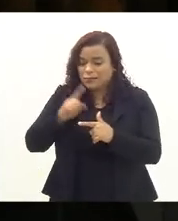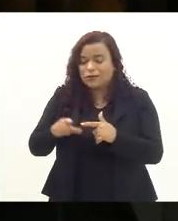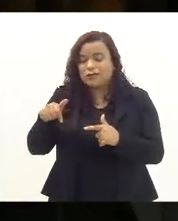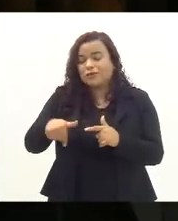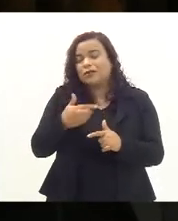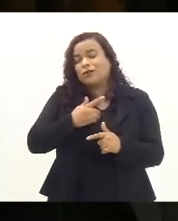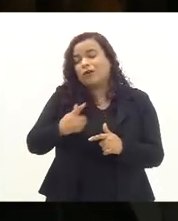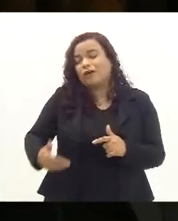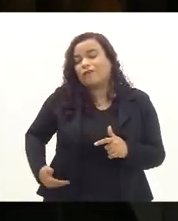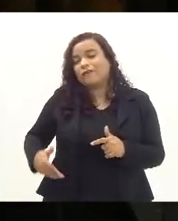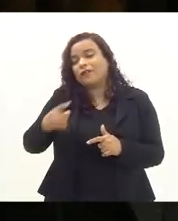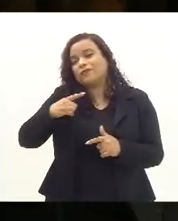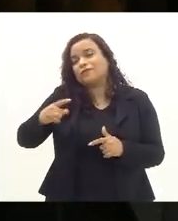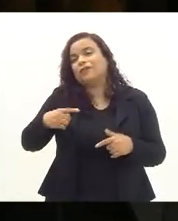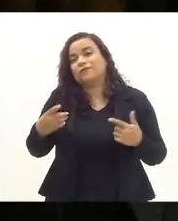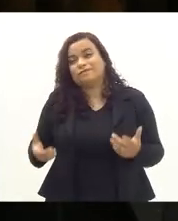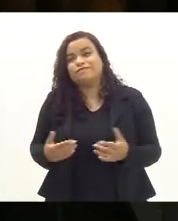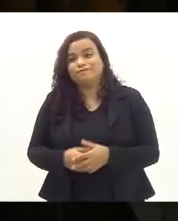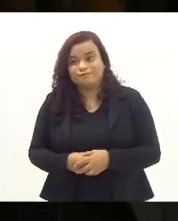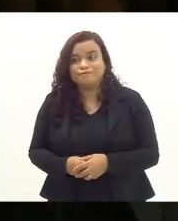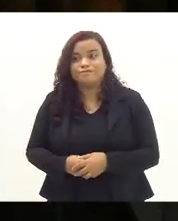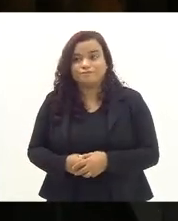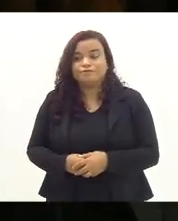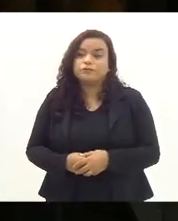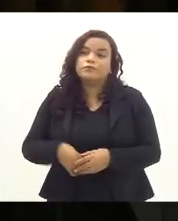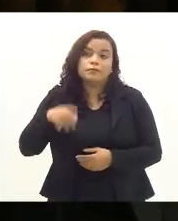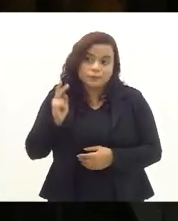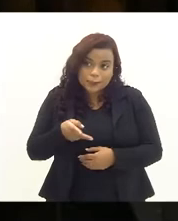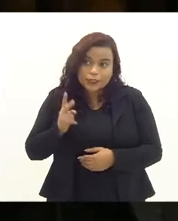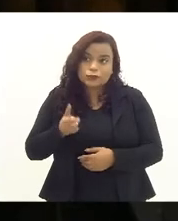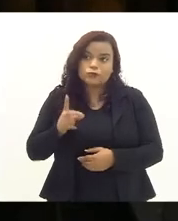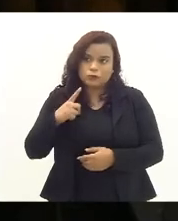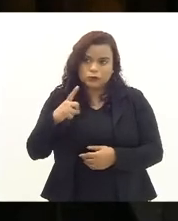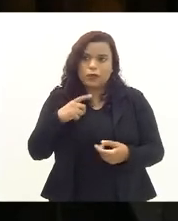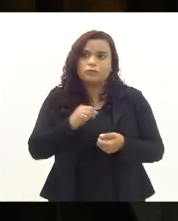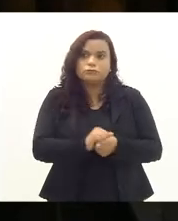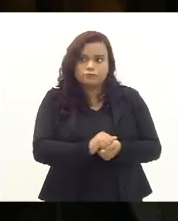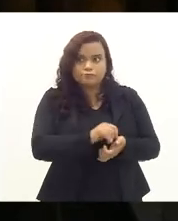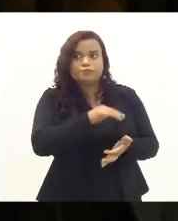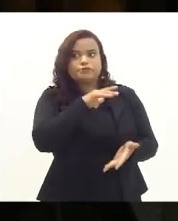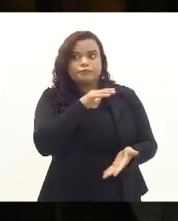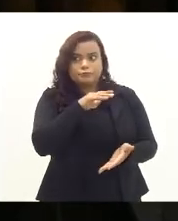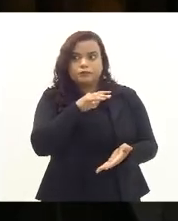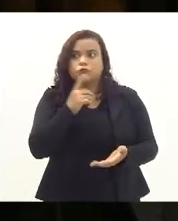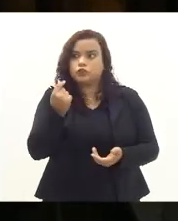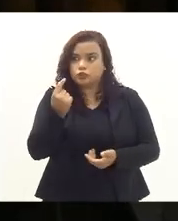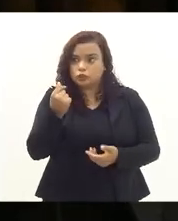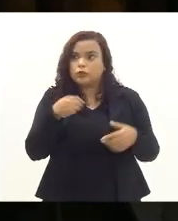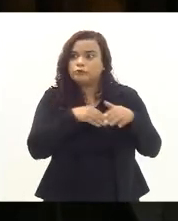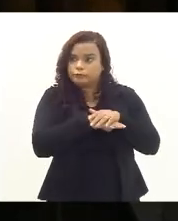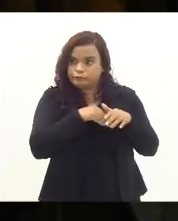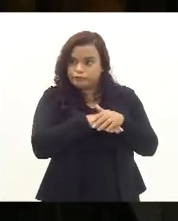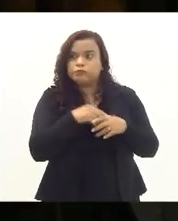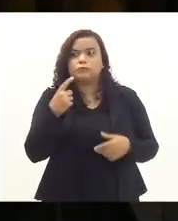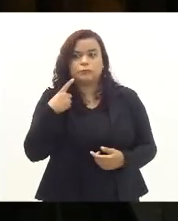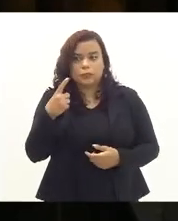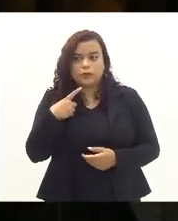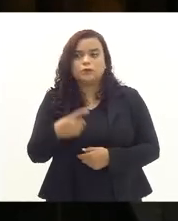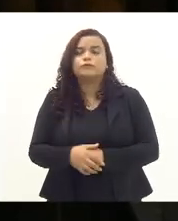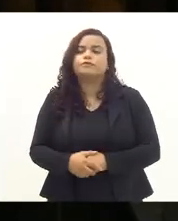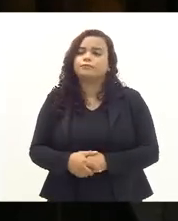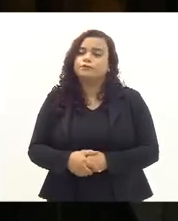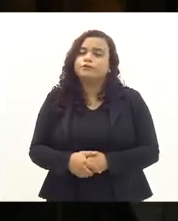vive apesar de um volume o quadro de dinheiro em caixa